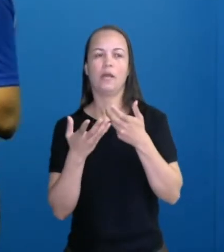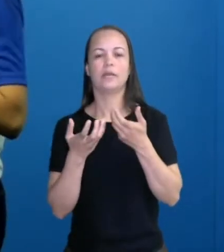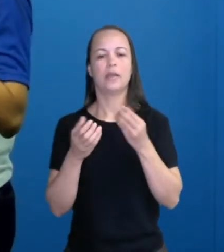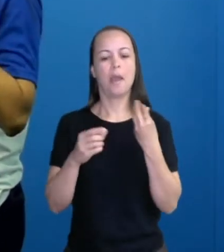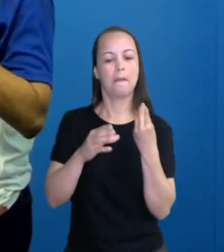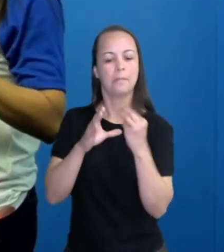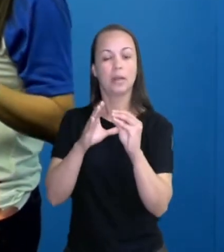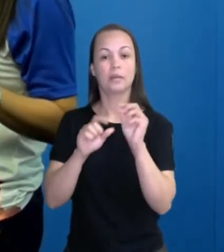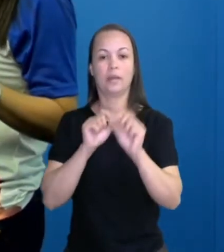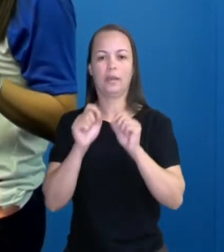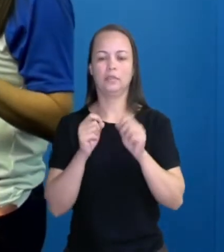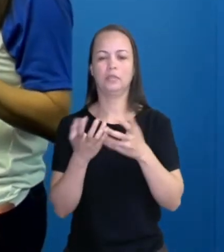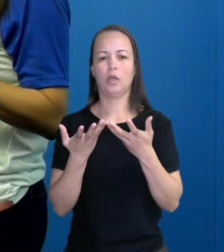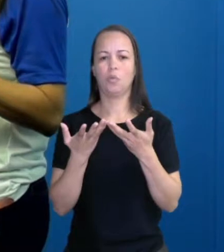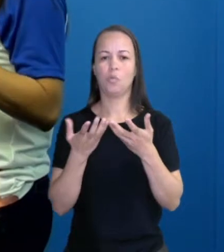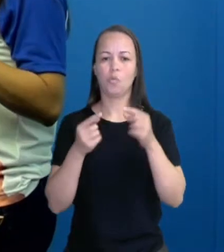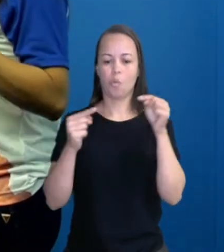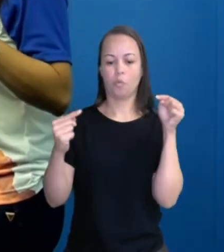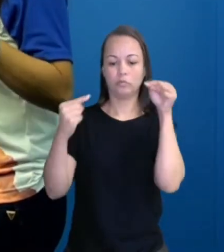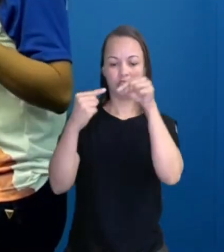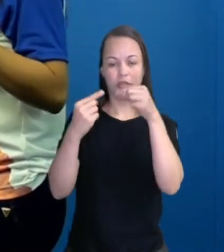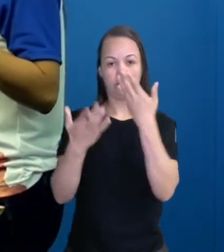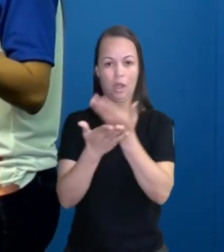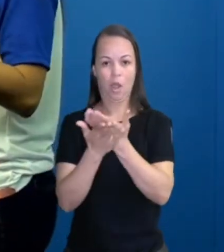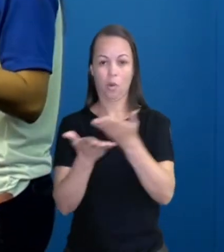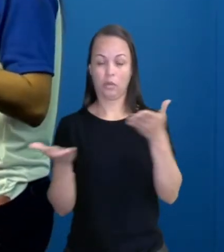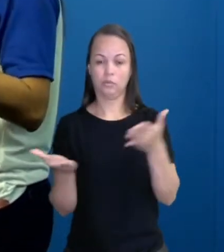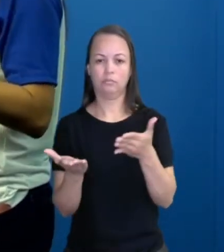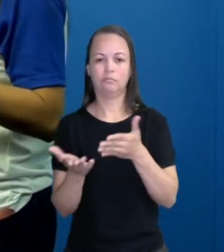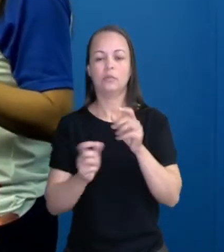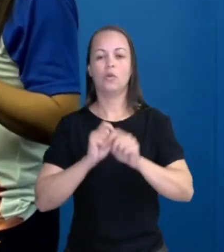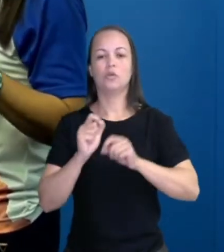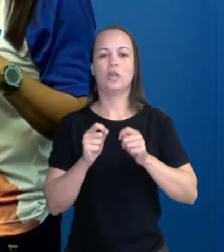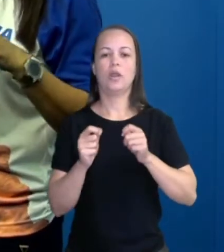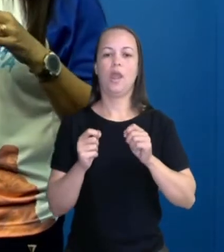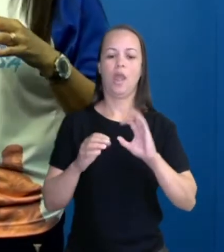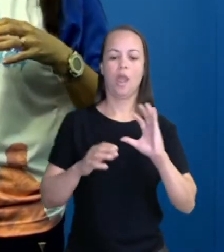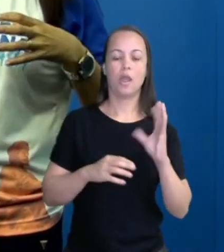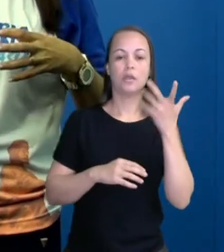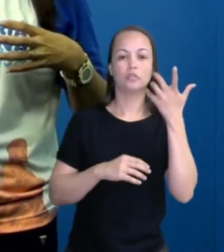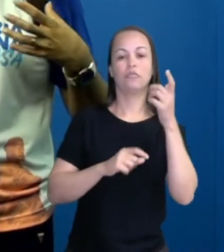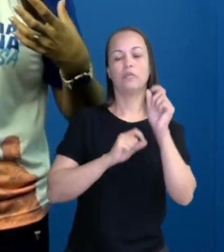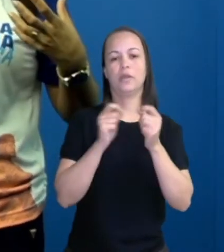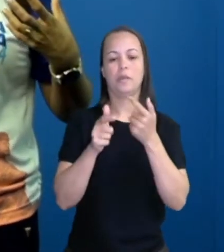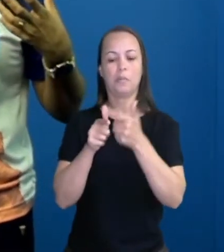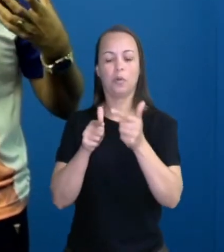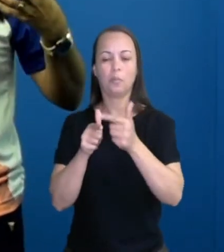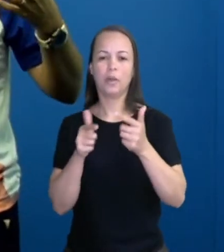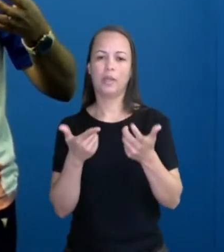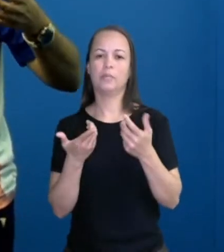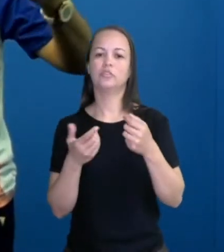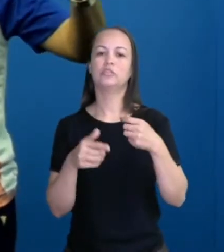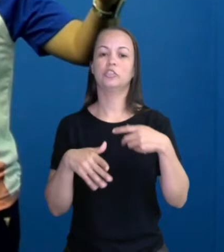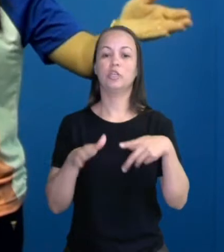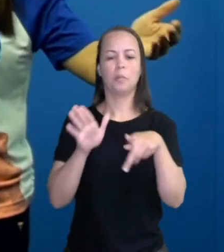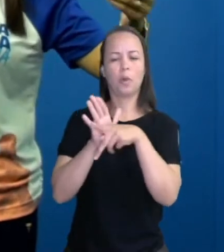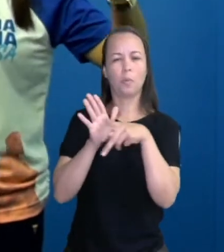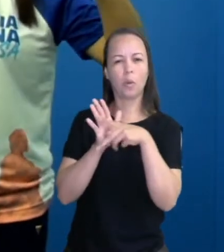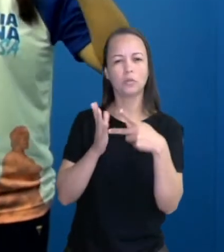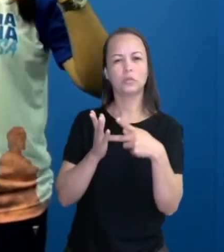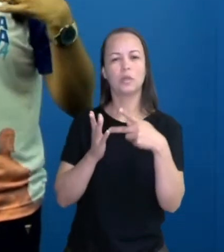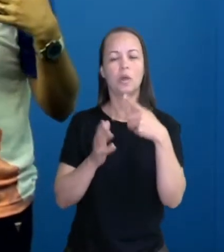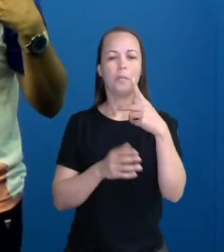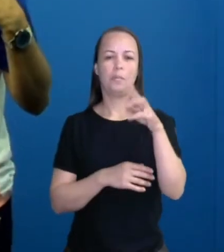resolvendo alguns problemas. Então, o objetivo da aula de hoje é a gente resolver problemas que envolvam relações de proporcionalidade